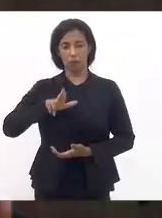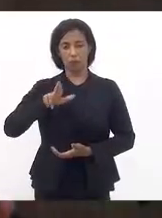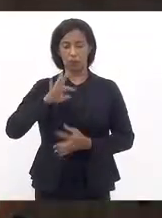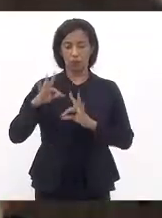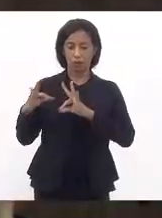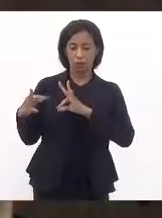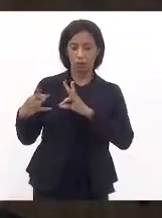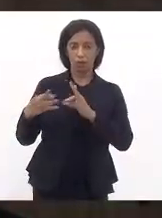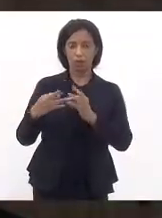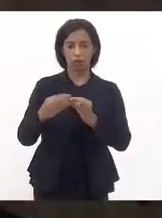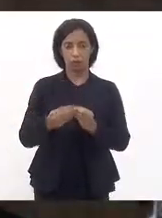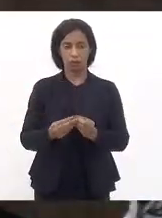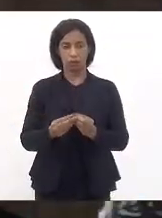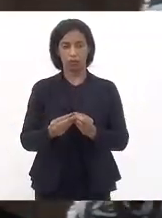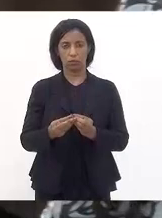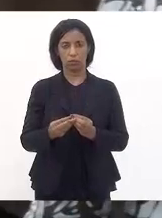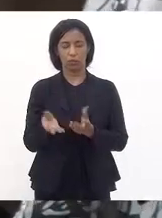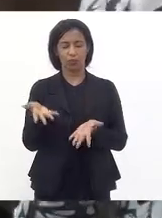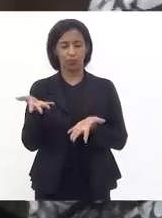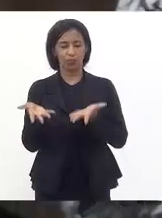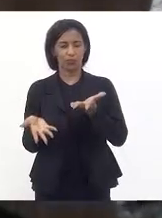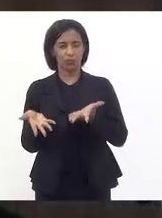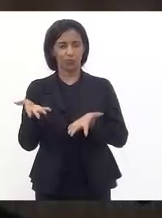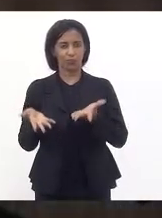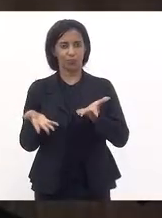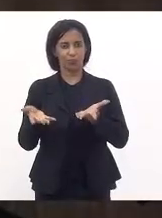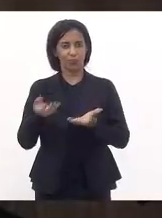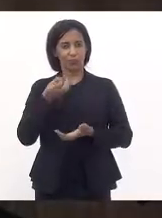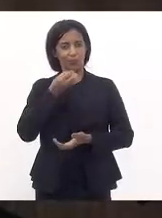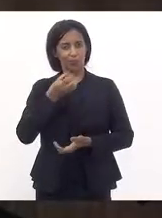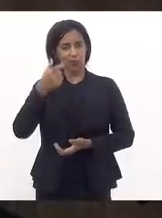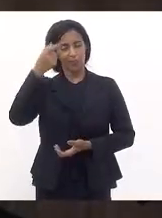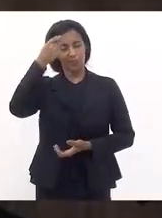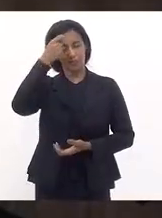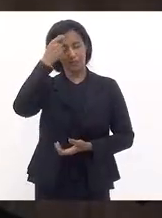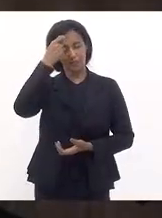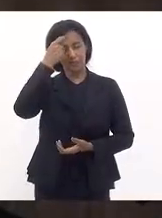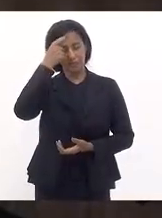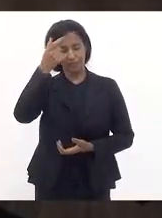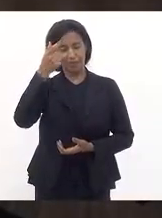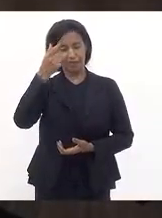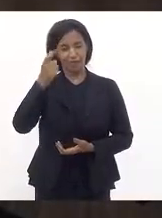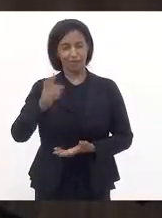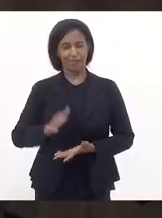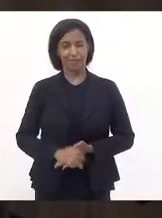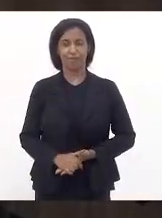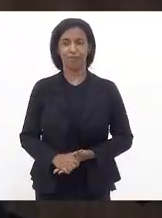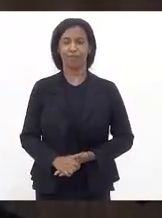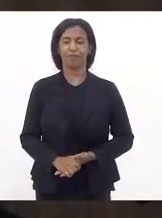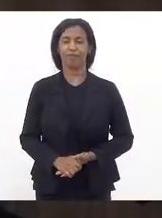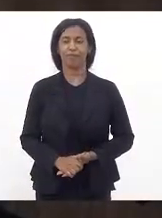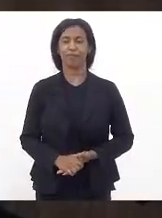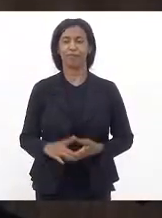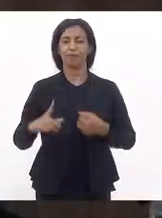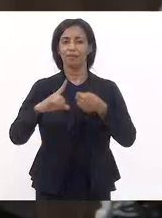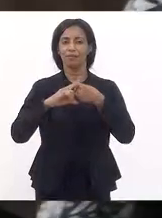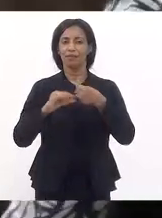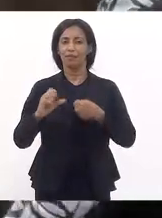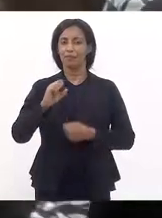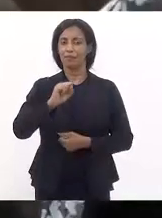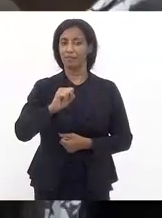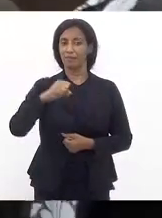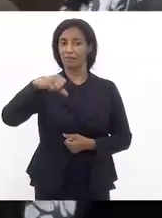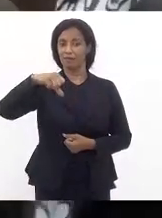todo o equilíbrio e o bom senso possível o artigo